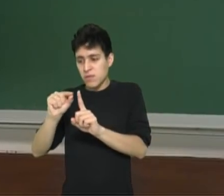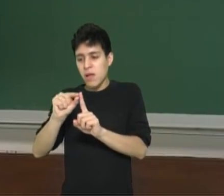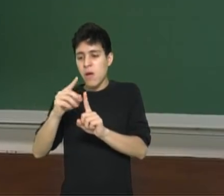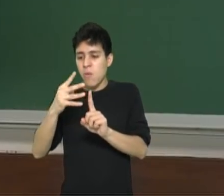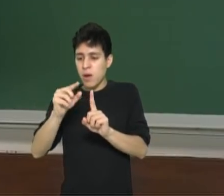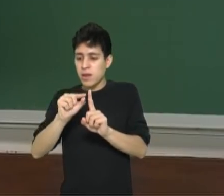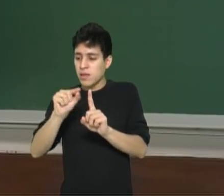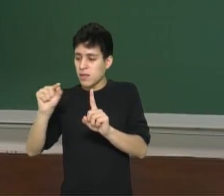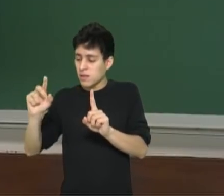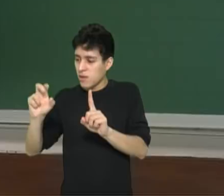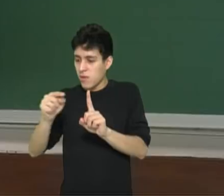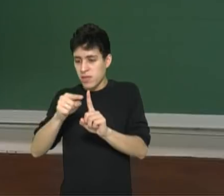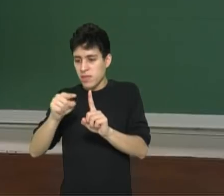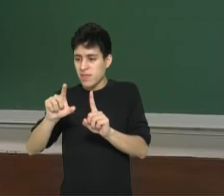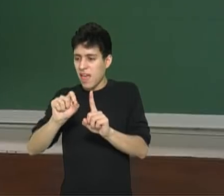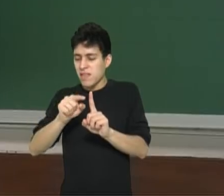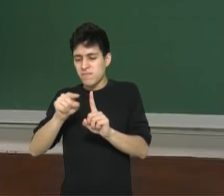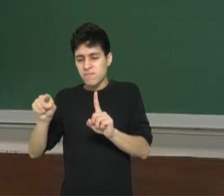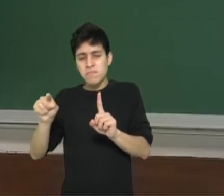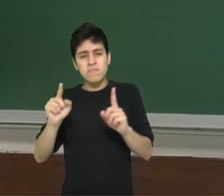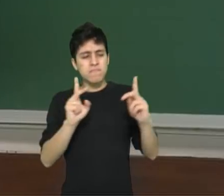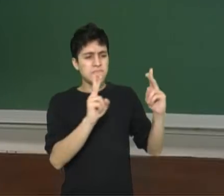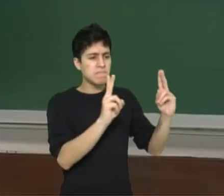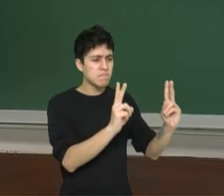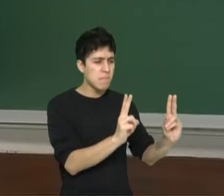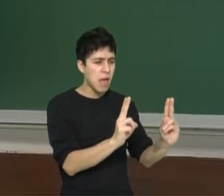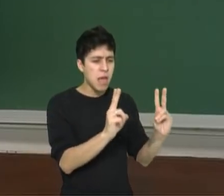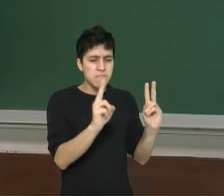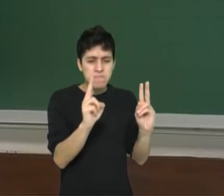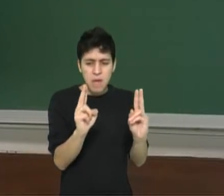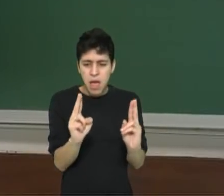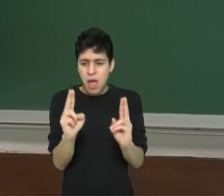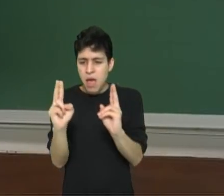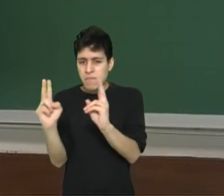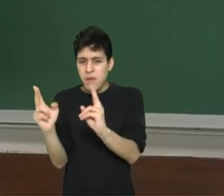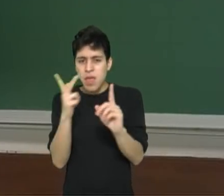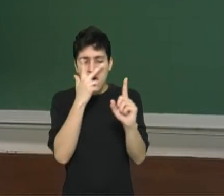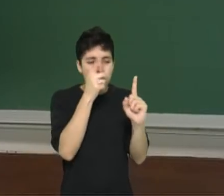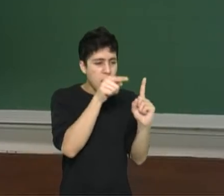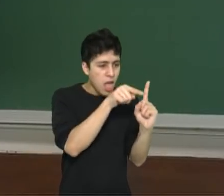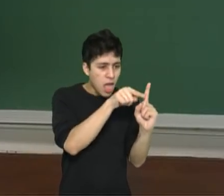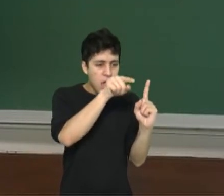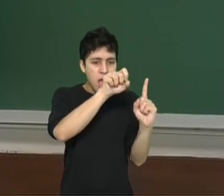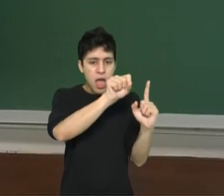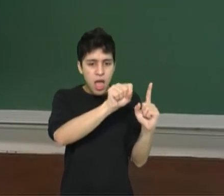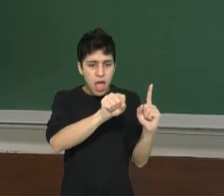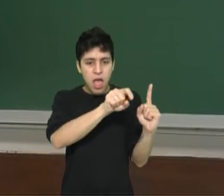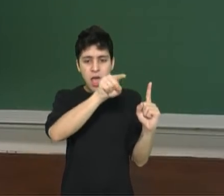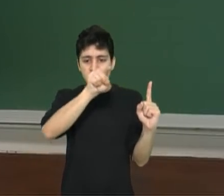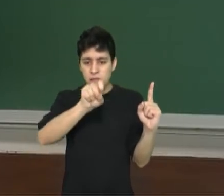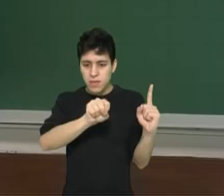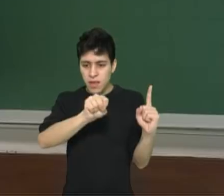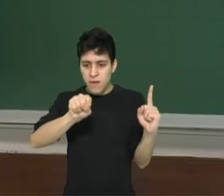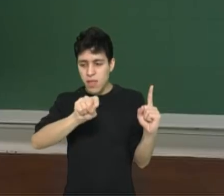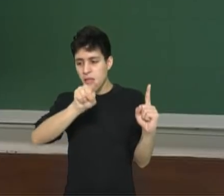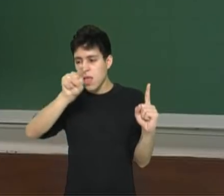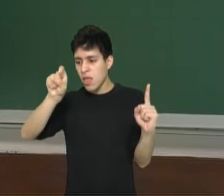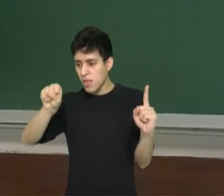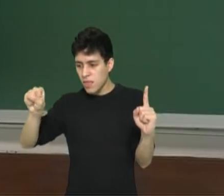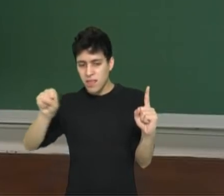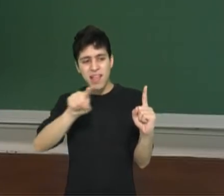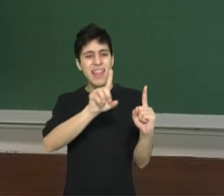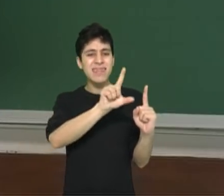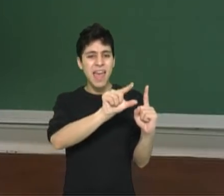para 50, também 10 metros. Então percebam que a cada segundo ele está percorrendo a mesma distância,